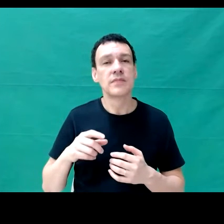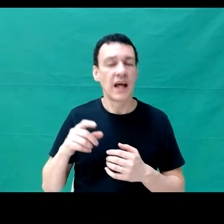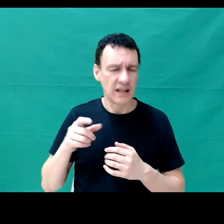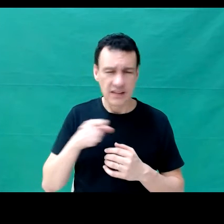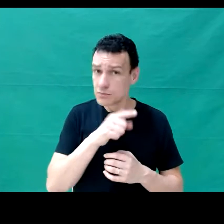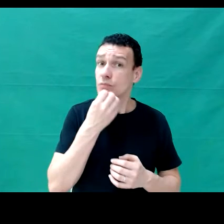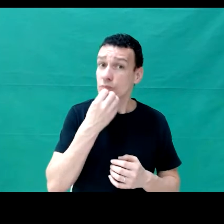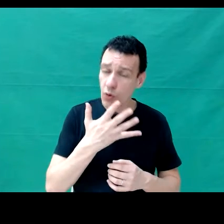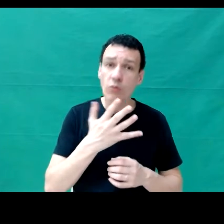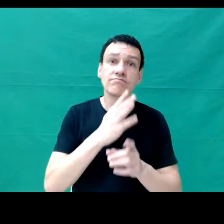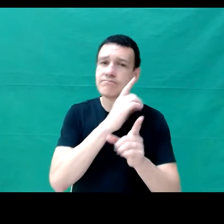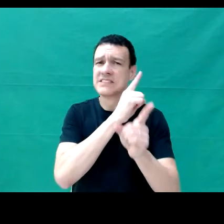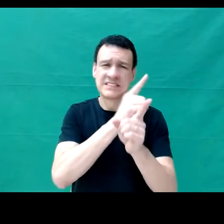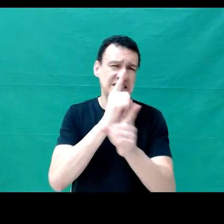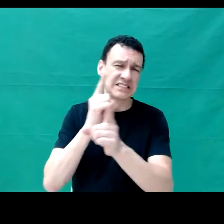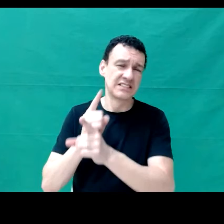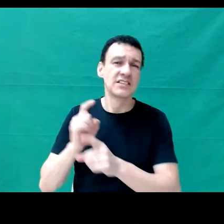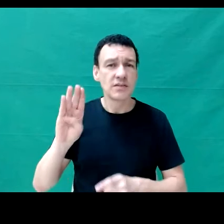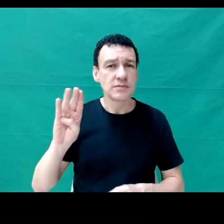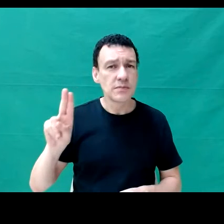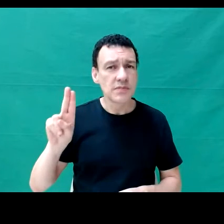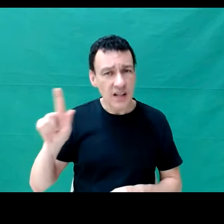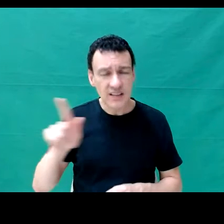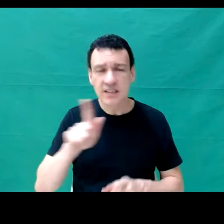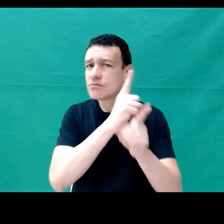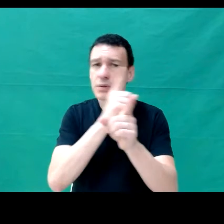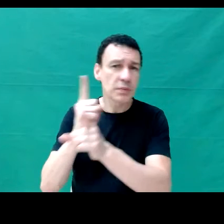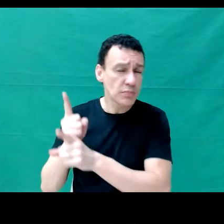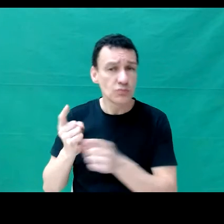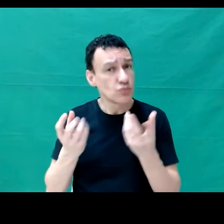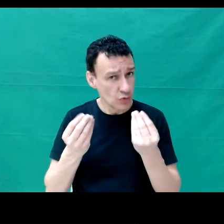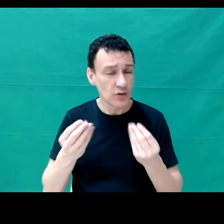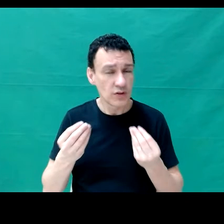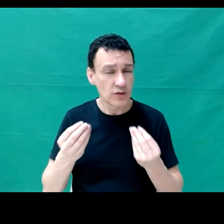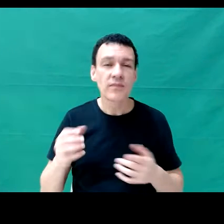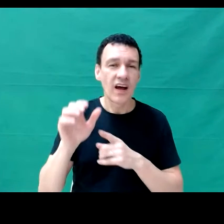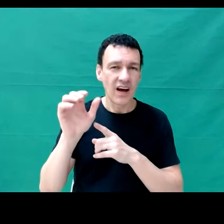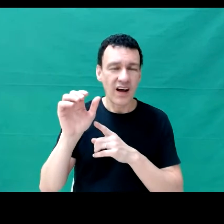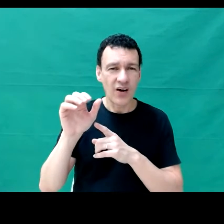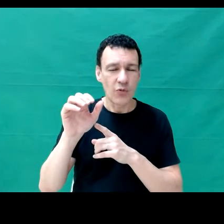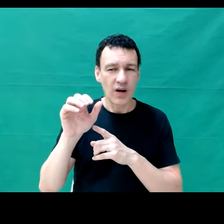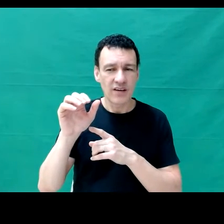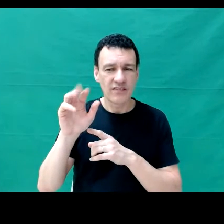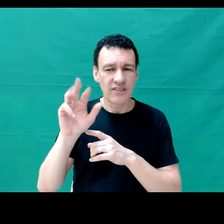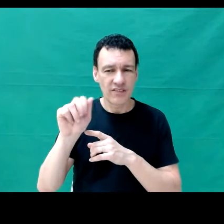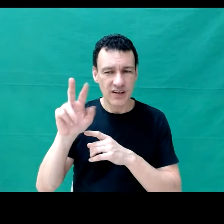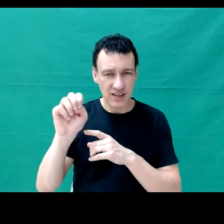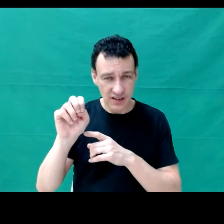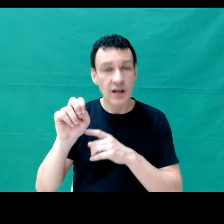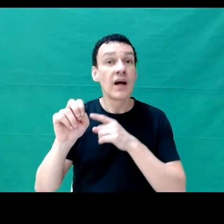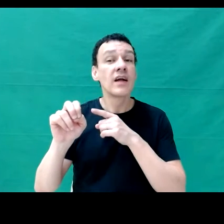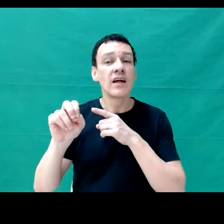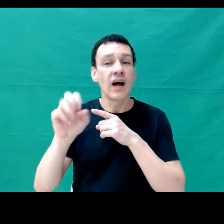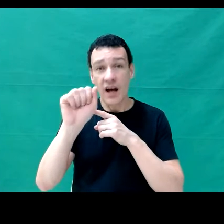pegar bastante bugs, né. O Aave, ele tem 2 formas de ser usado, ele tem um link que você consegue acessar